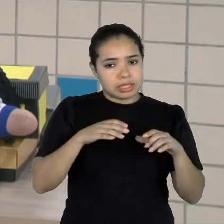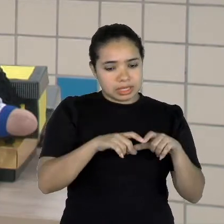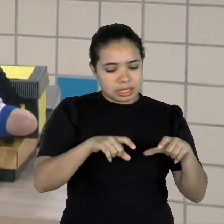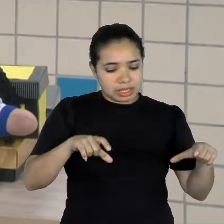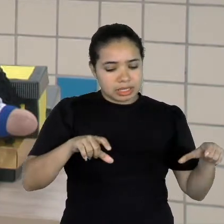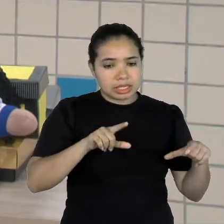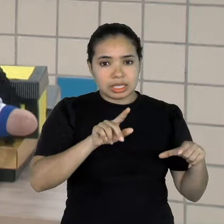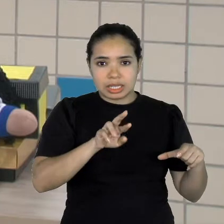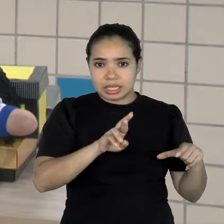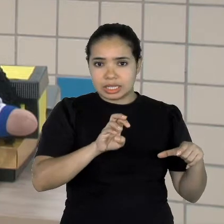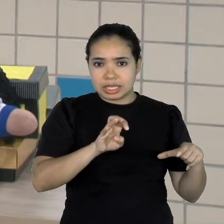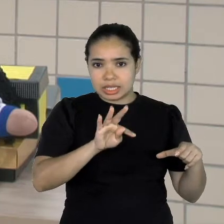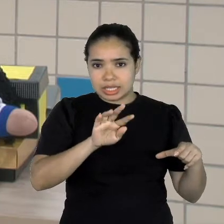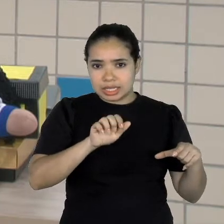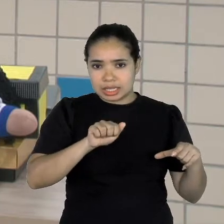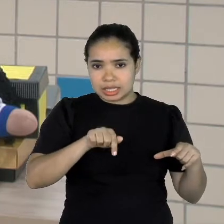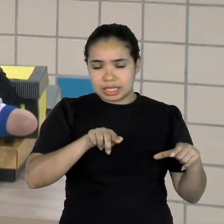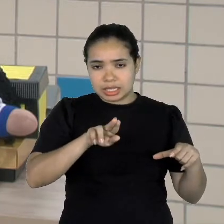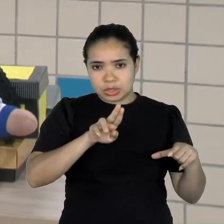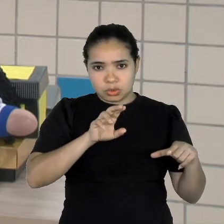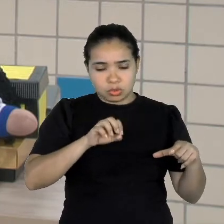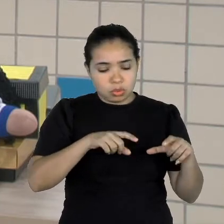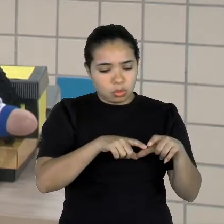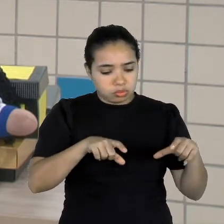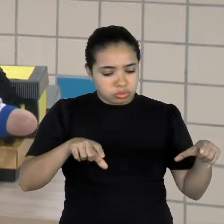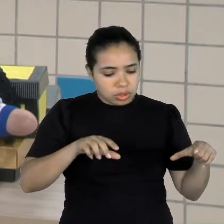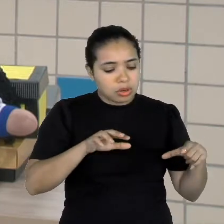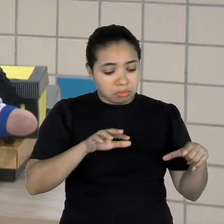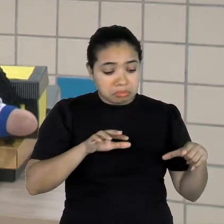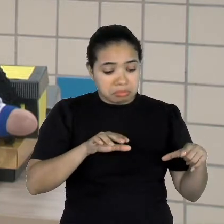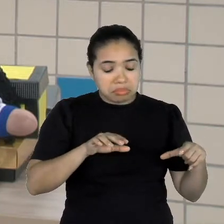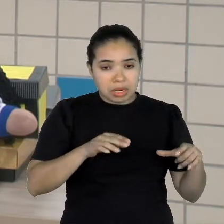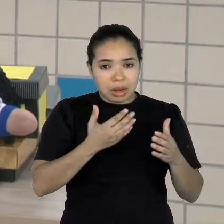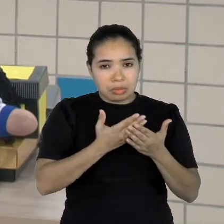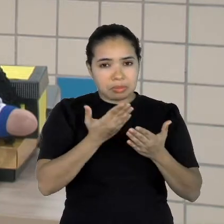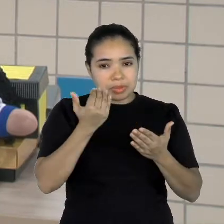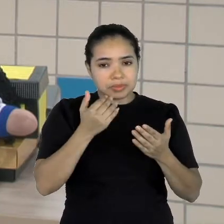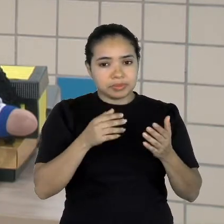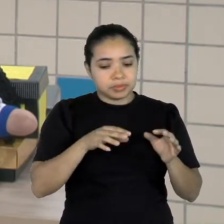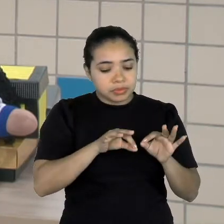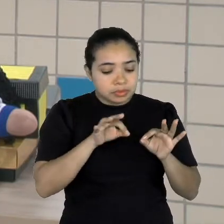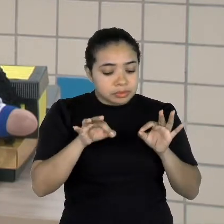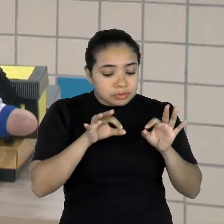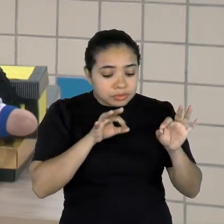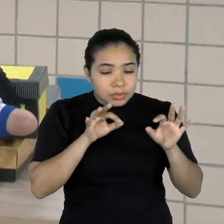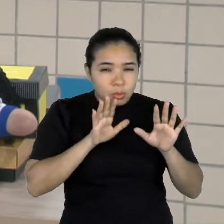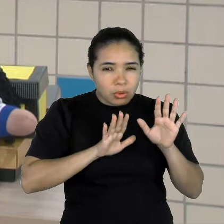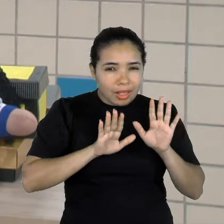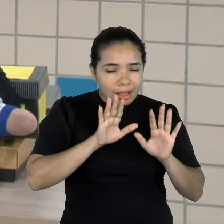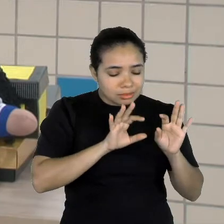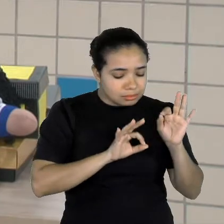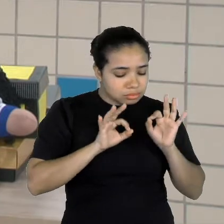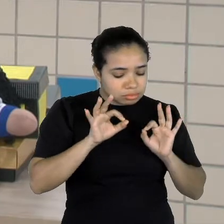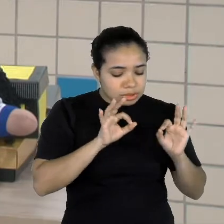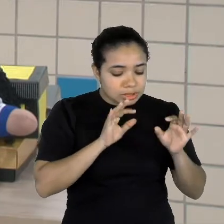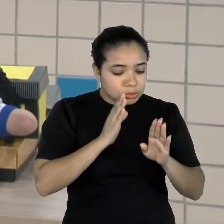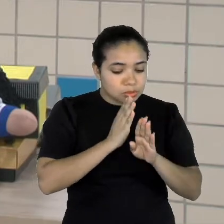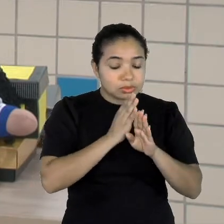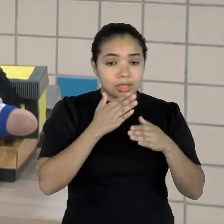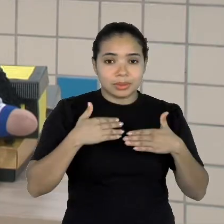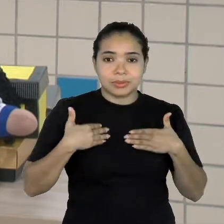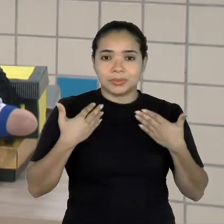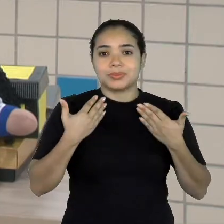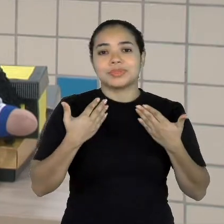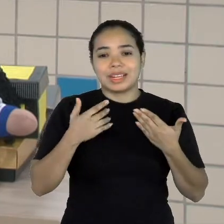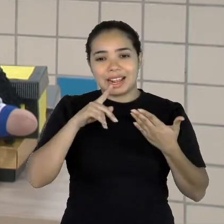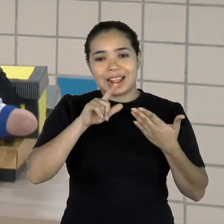figuras geométricas. Fui logo abrindo o embrulho com muito cuidado para descobrir o que era. E para minha